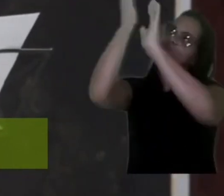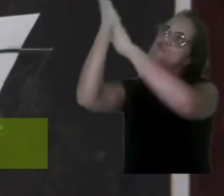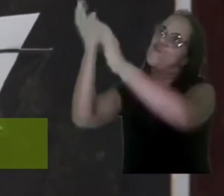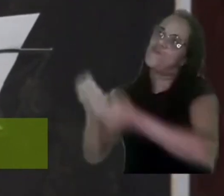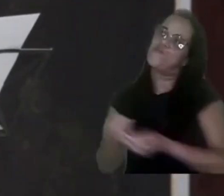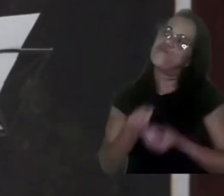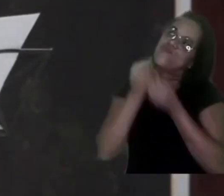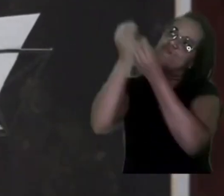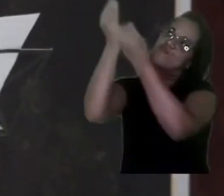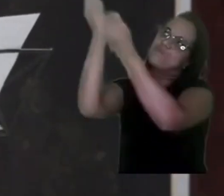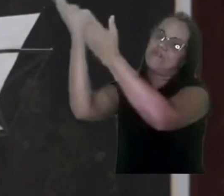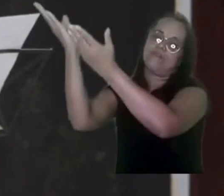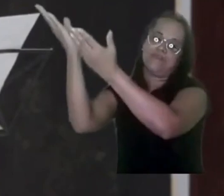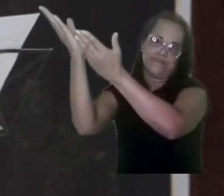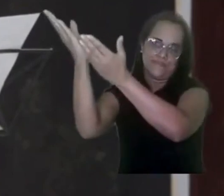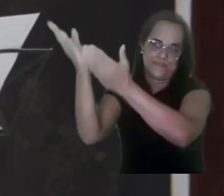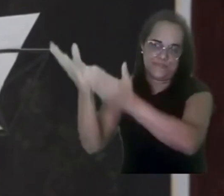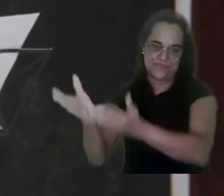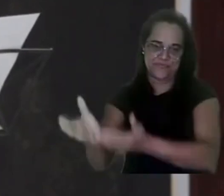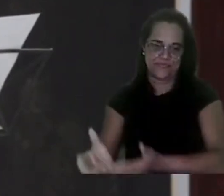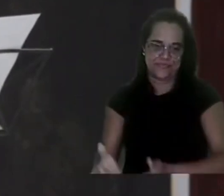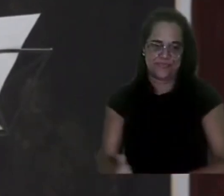canção. Amém.